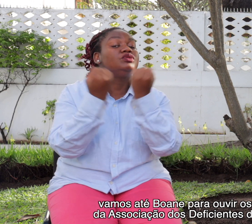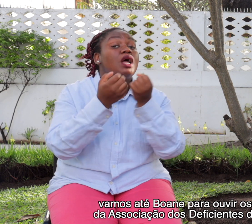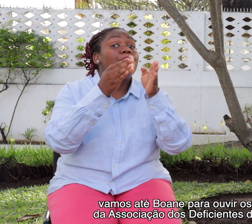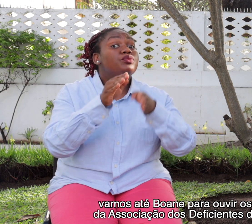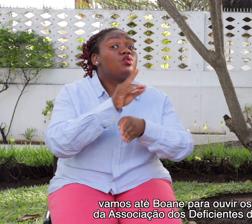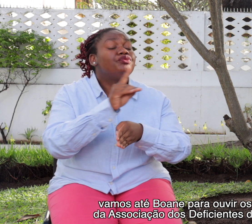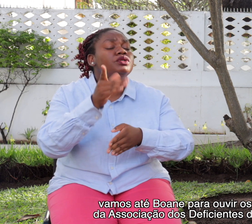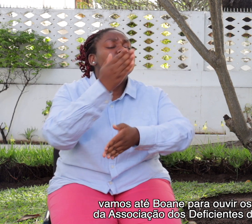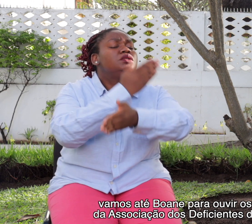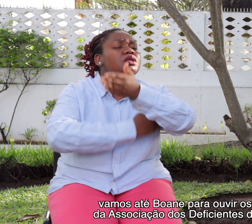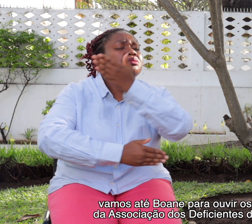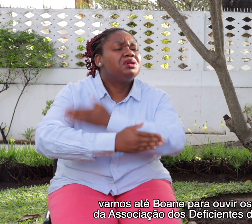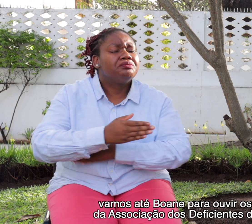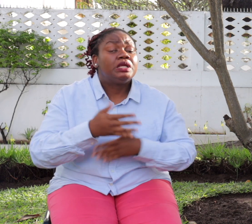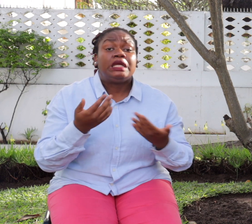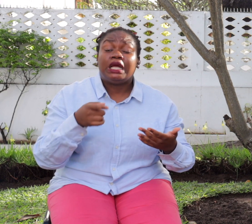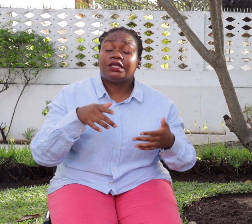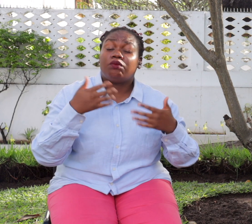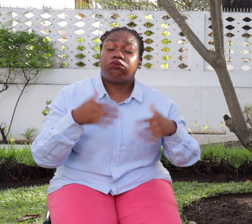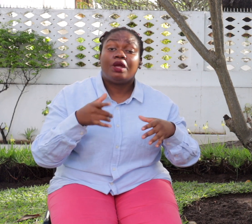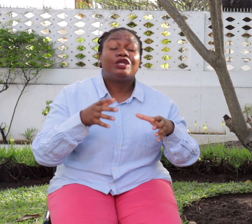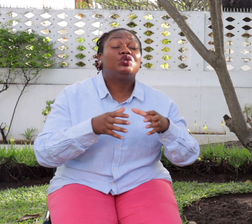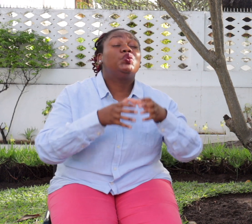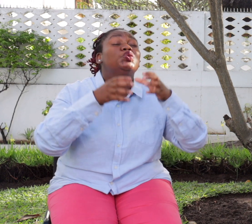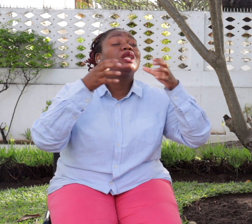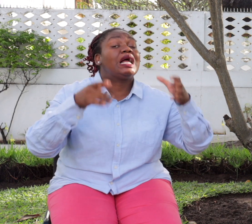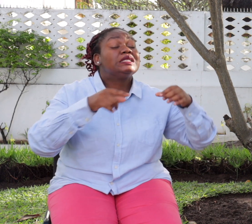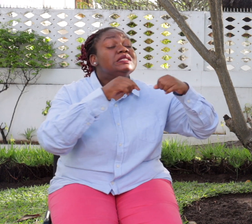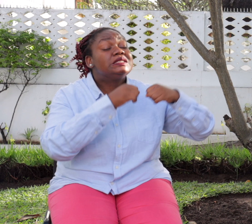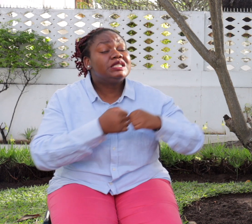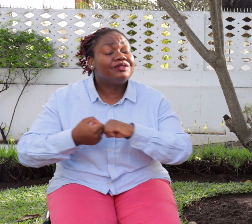dos Deficientes de Moçambique, ADEMO.